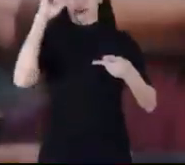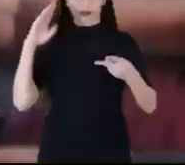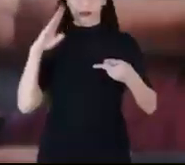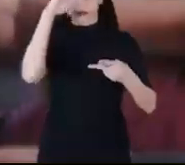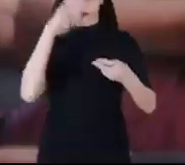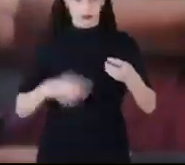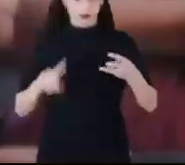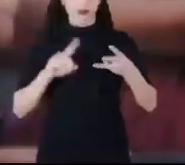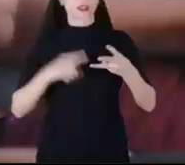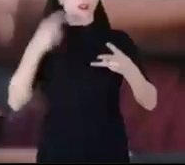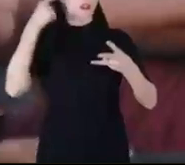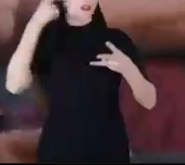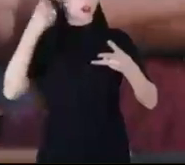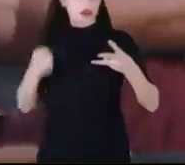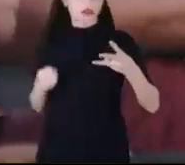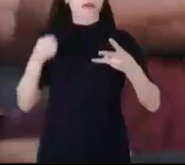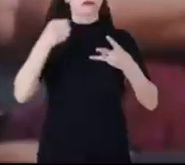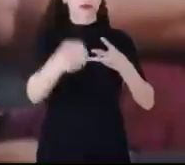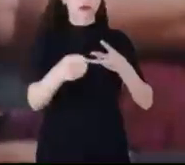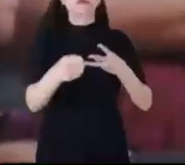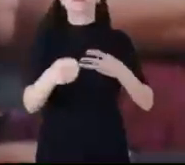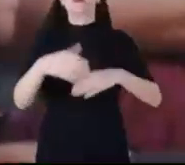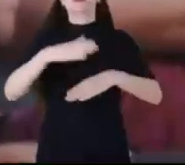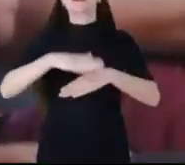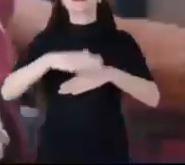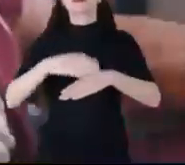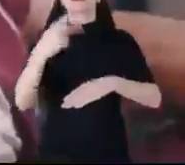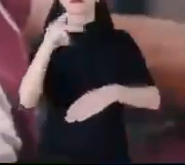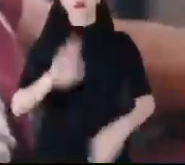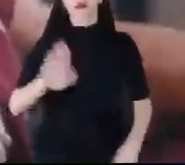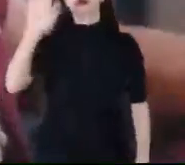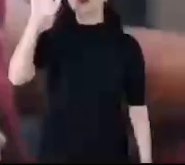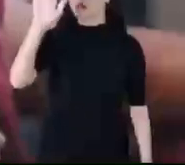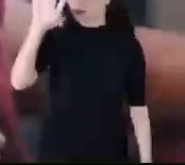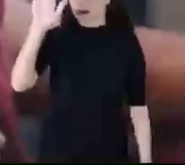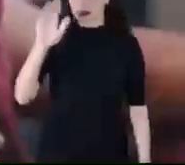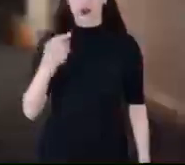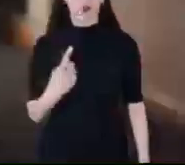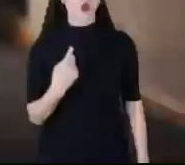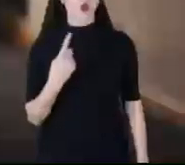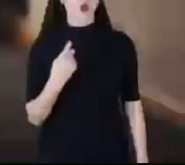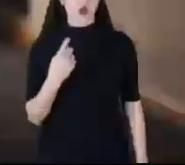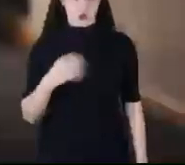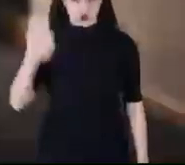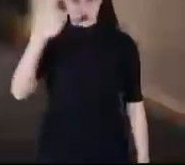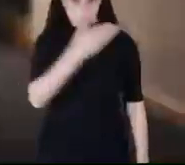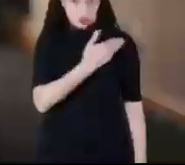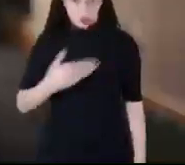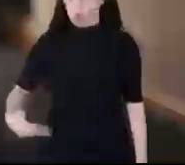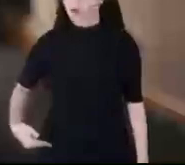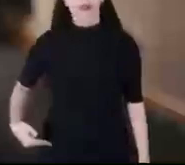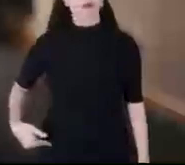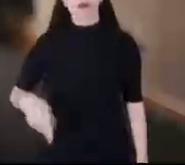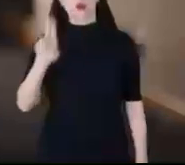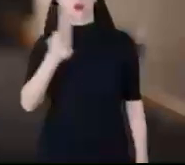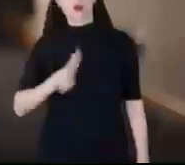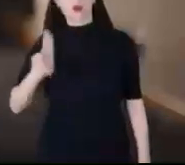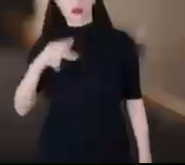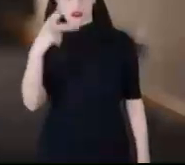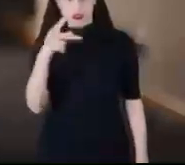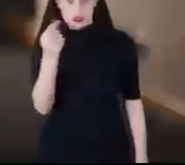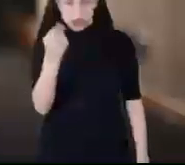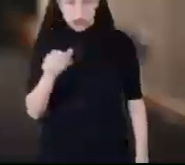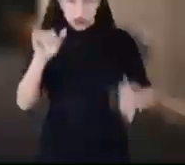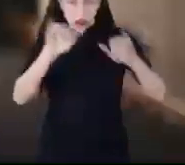foi inventado por Bolsonaro. O terceiro foi deixado por Dória. Quem é o seu candidato? O único candidato ao governo que não utiliza